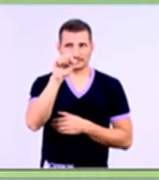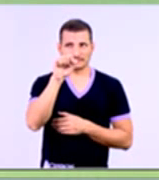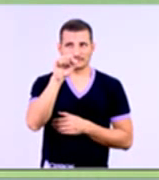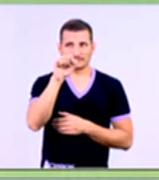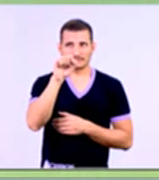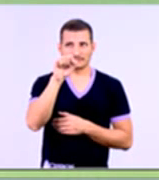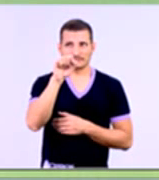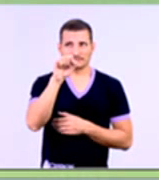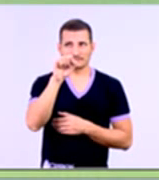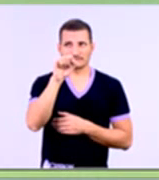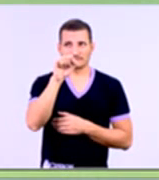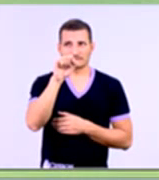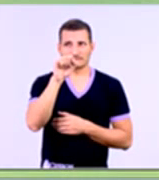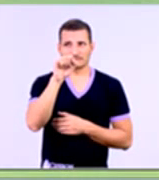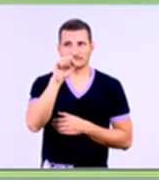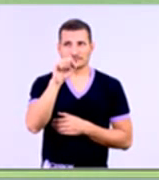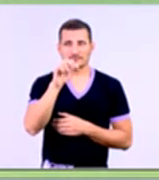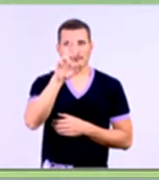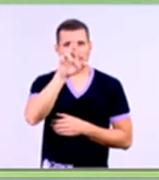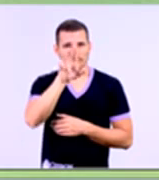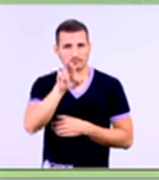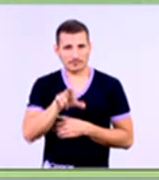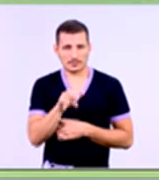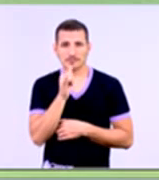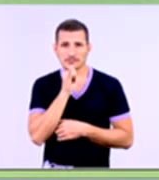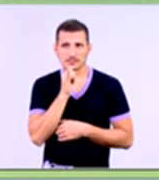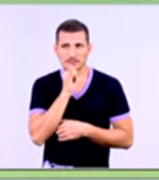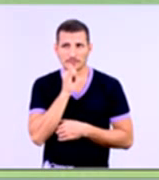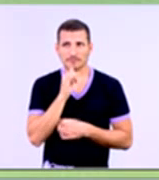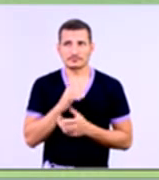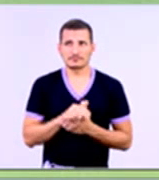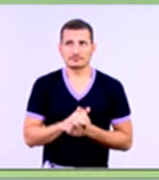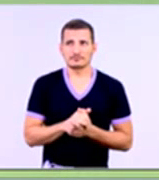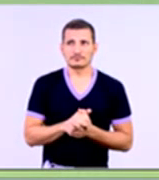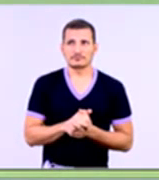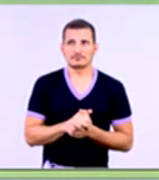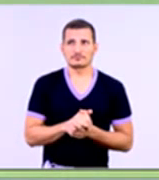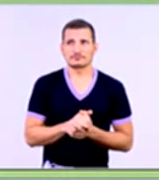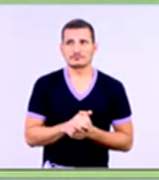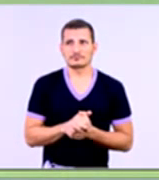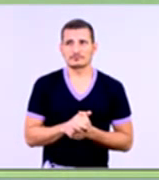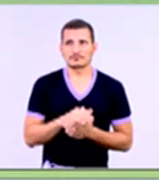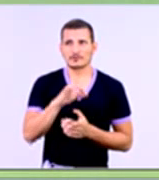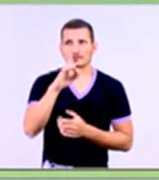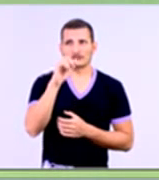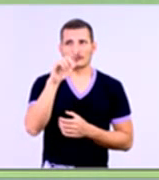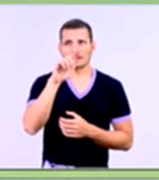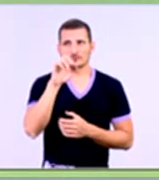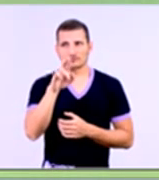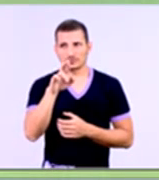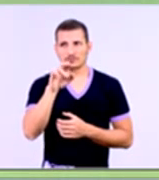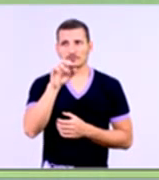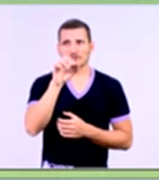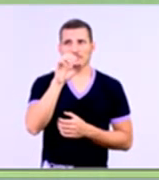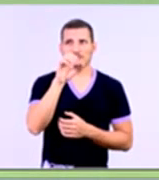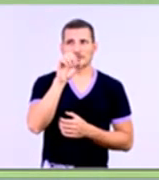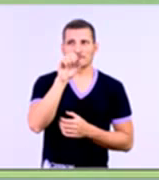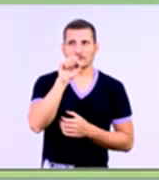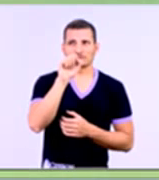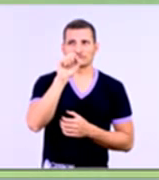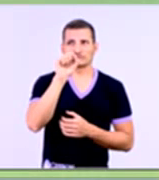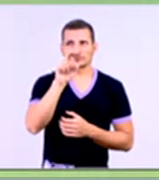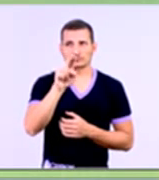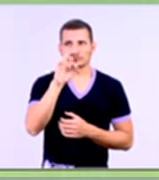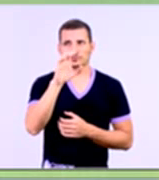Aqui, nós vemos os diversos exemplos. Nós temos a Primary, a Warning, Danger, e Success.